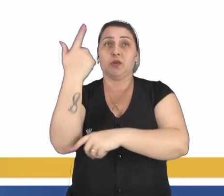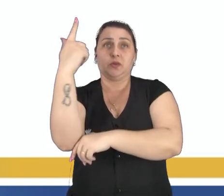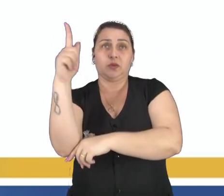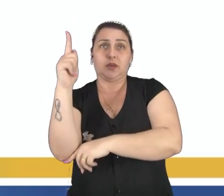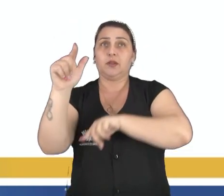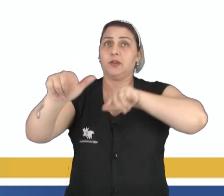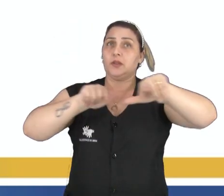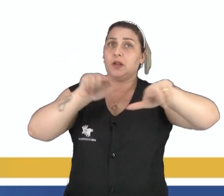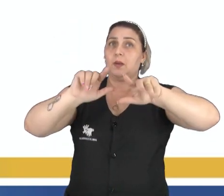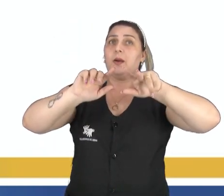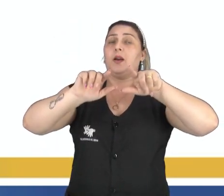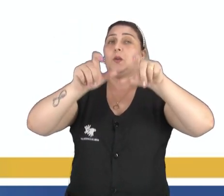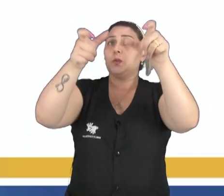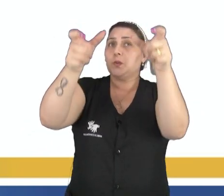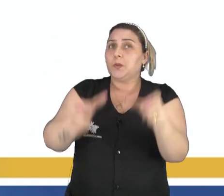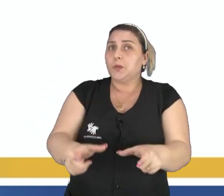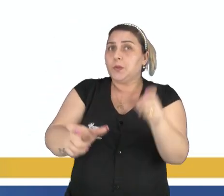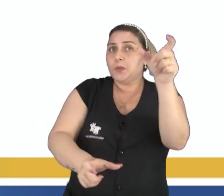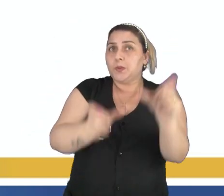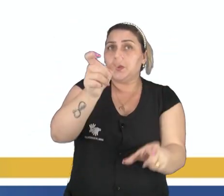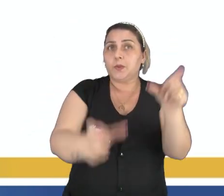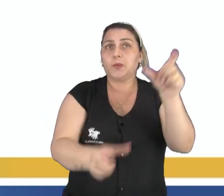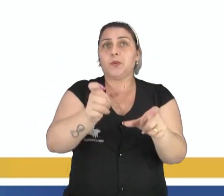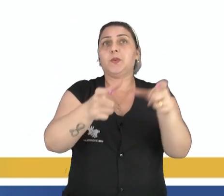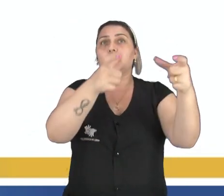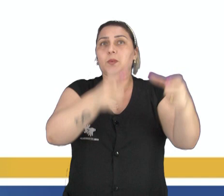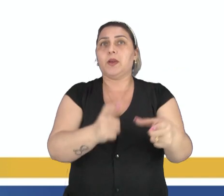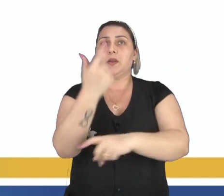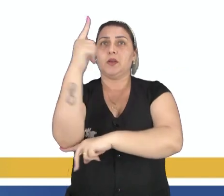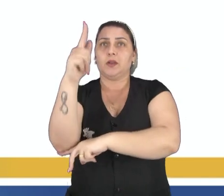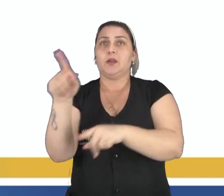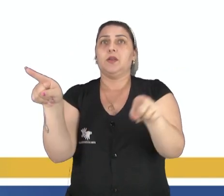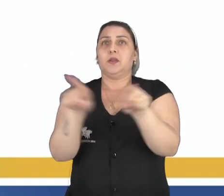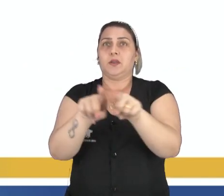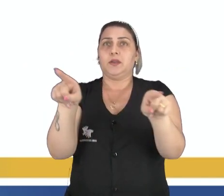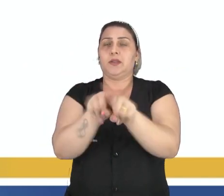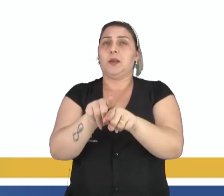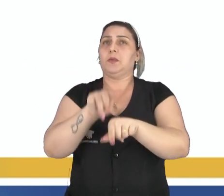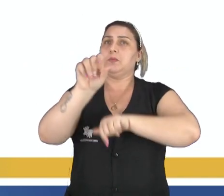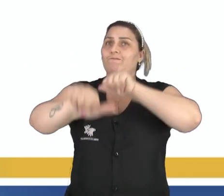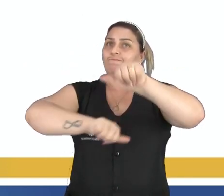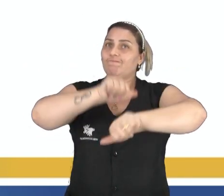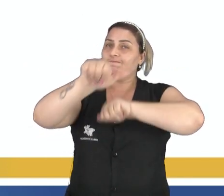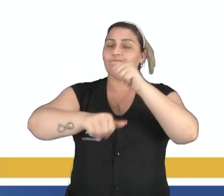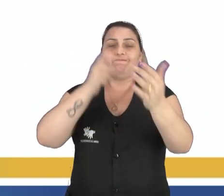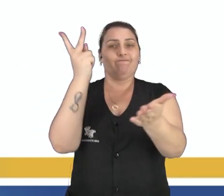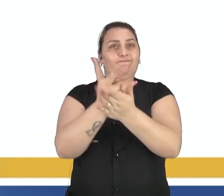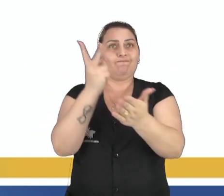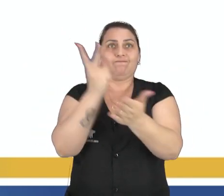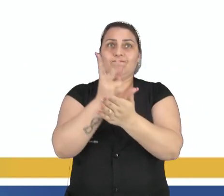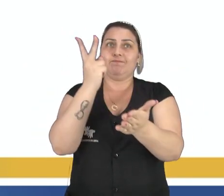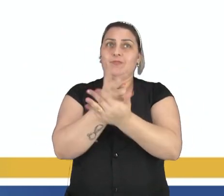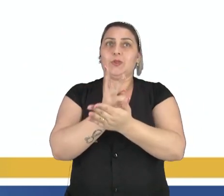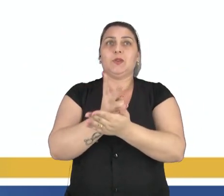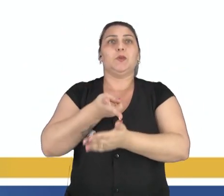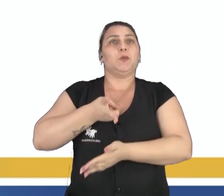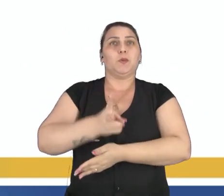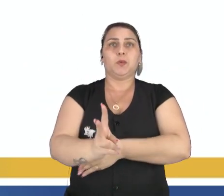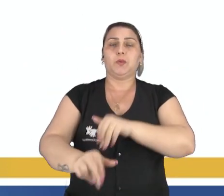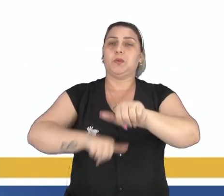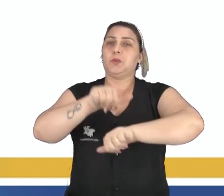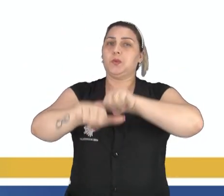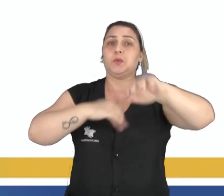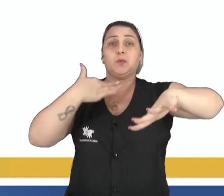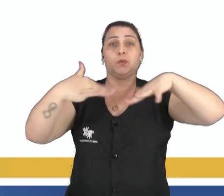constroem o espaço geográfico. O trabalho humano e o espaço geográfico estão em constante mudança, ou seja, em